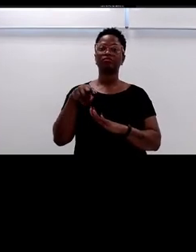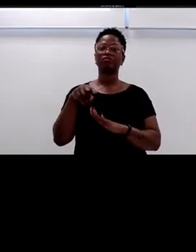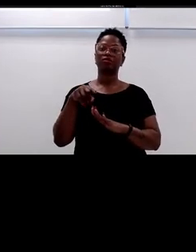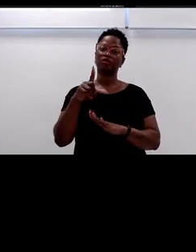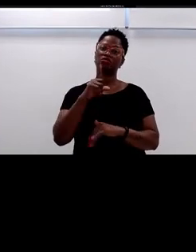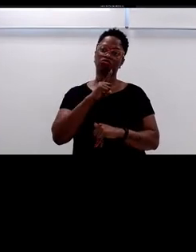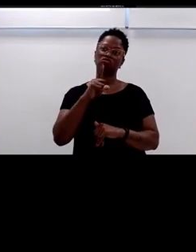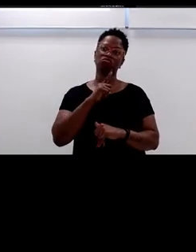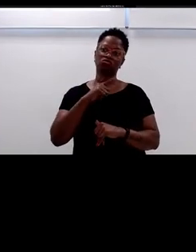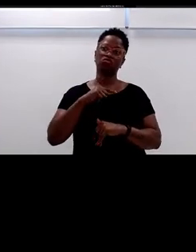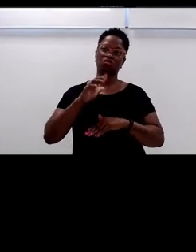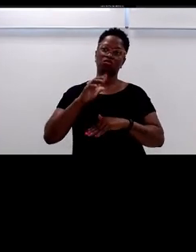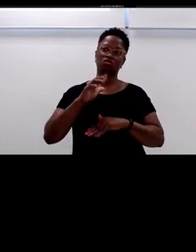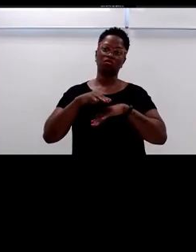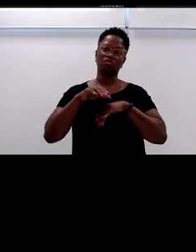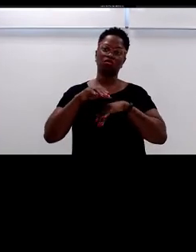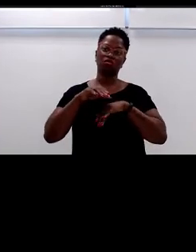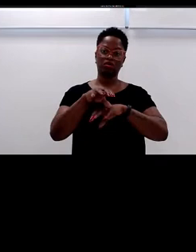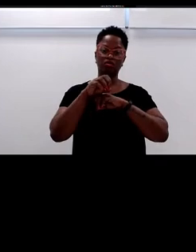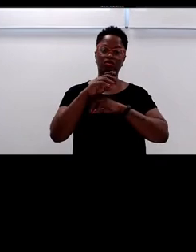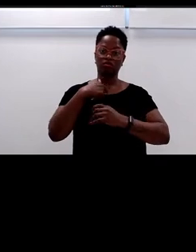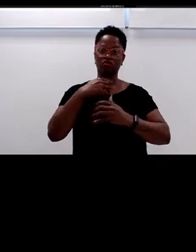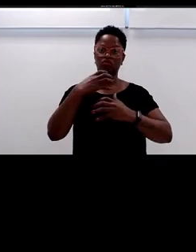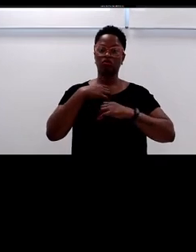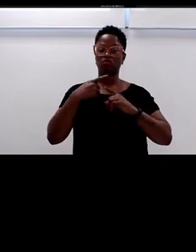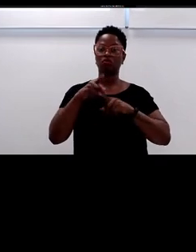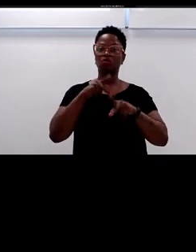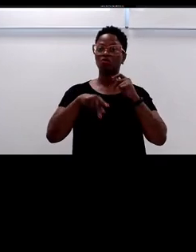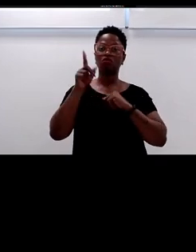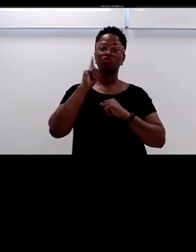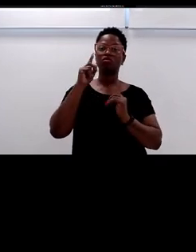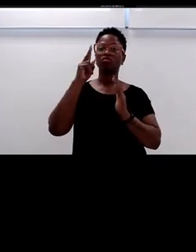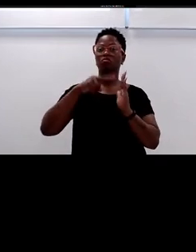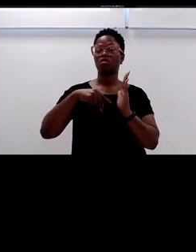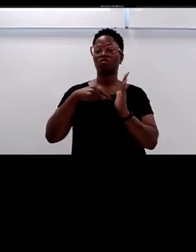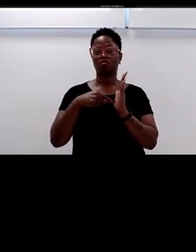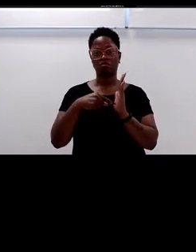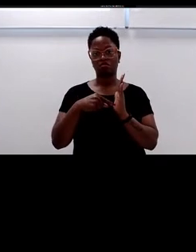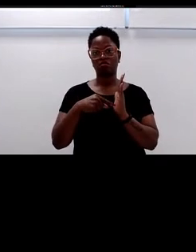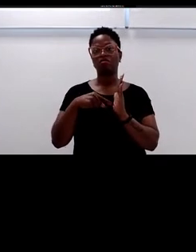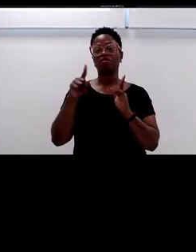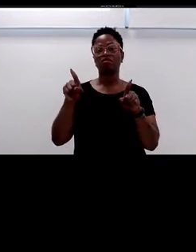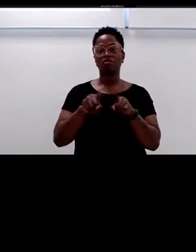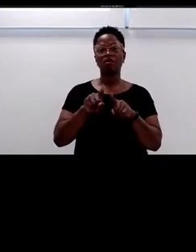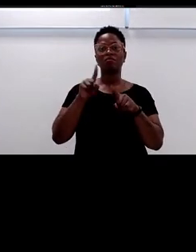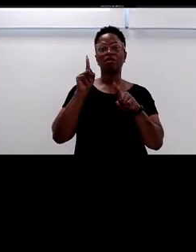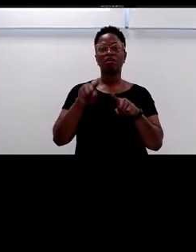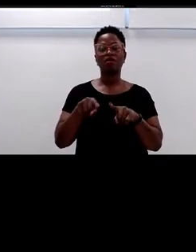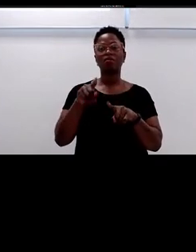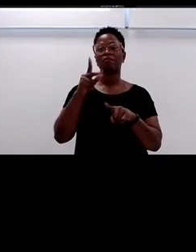ela foi ensinada dessa forma, porque o povo não sabia ler. Né? Chamava-se até de Bíblia dos Iletrados.